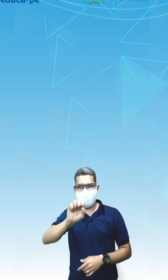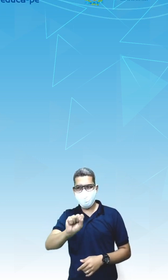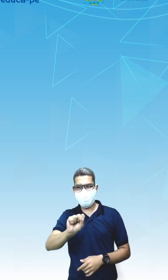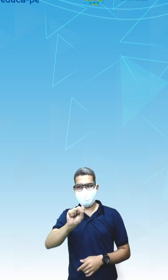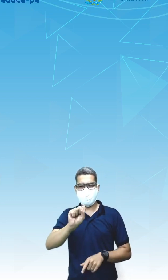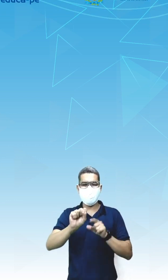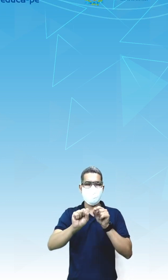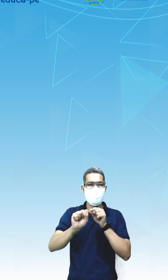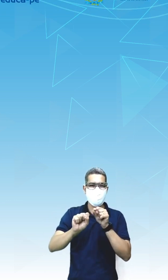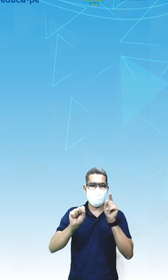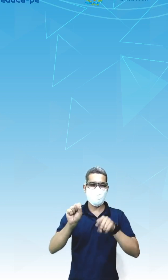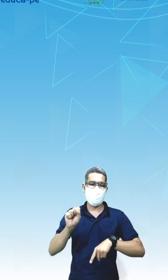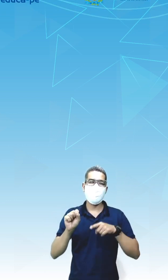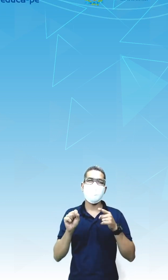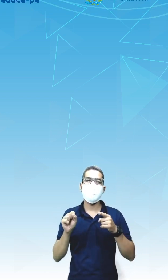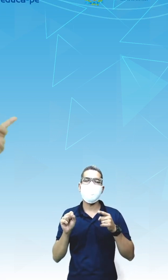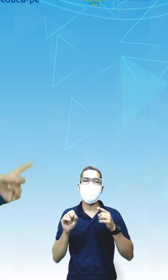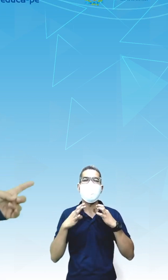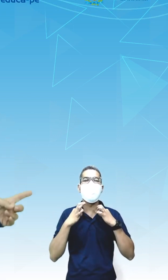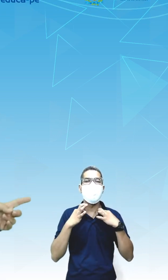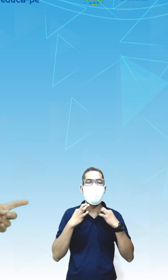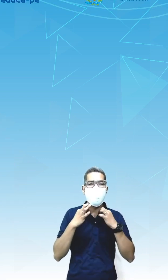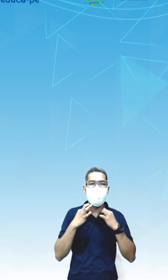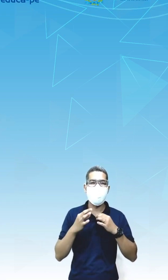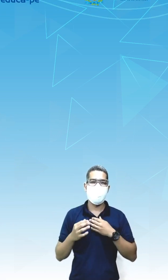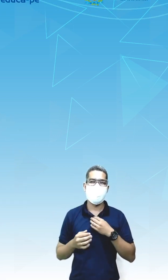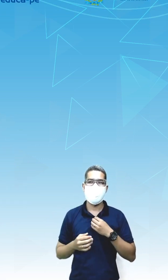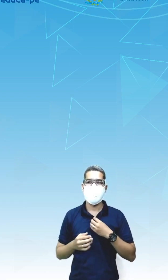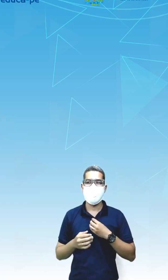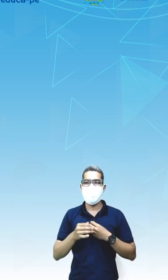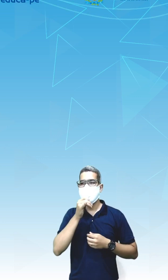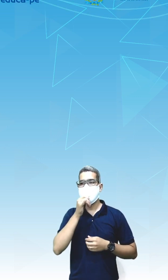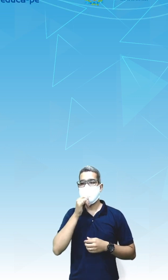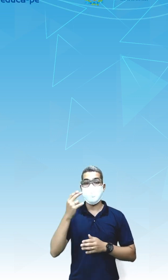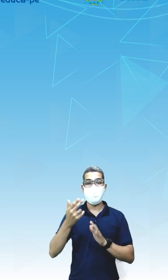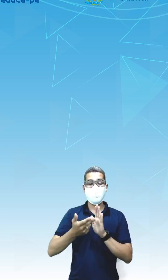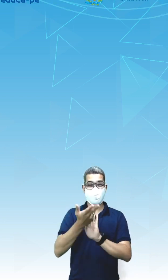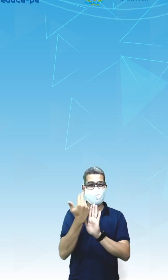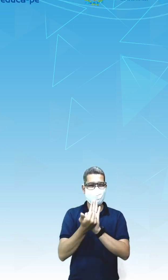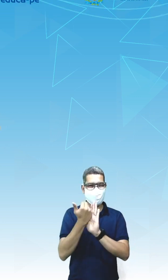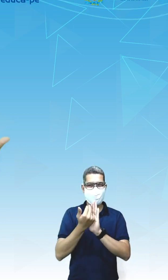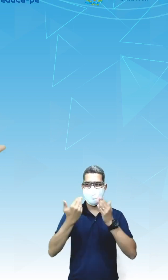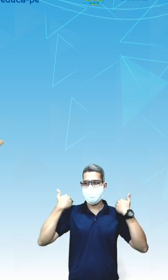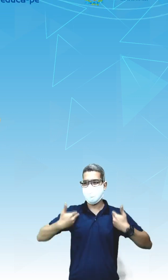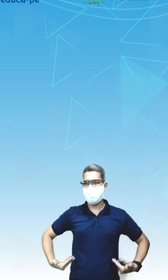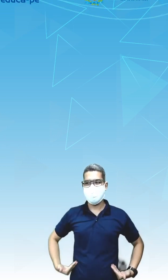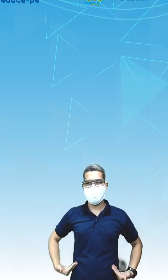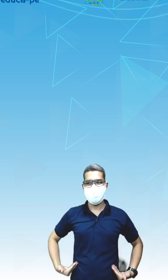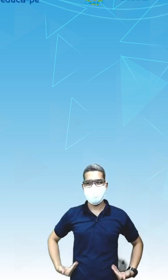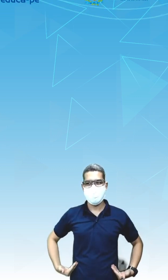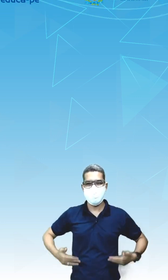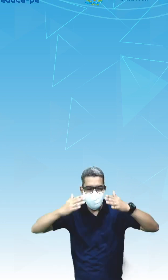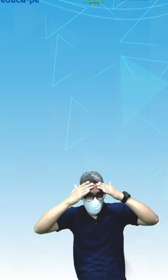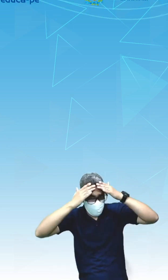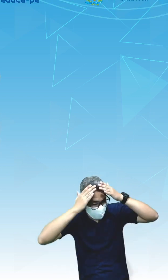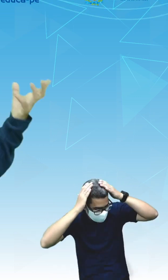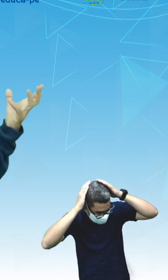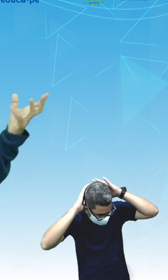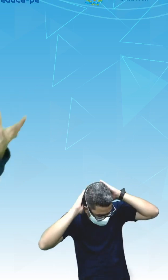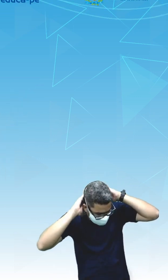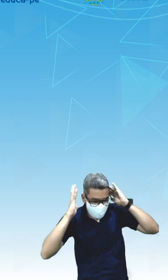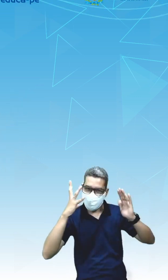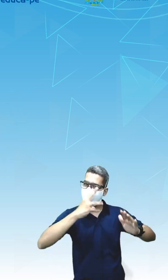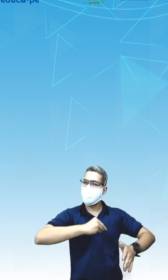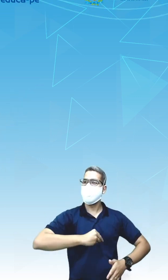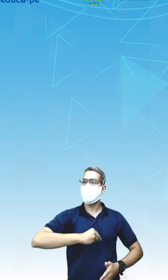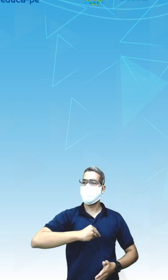de uma vestimenta. Ou se não, fazer um croquis daqui de Robson. Desenha assim, ele meio palitinho, magrinho assim, com cabelos brancos grisalhos, lindo,